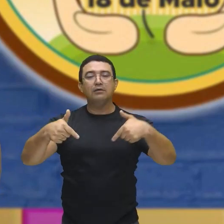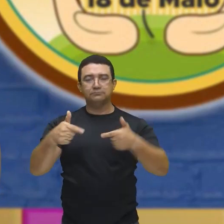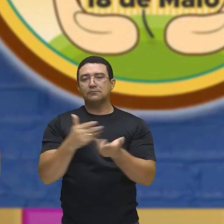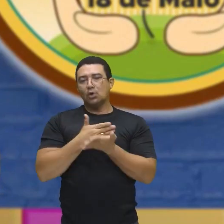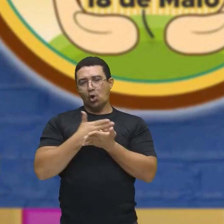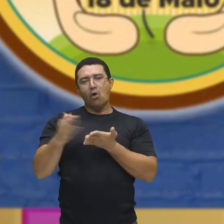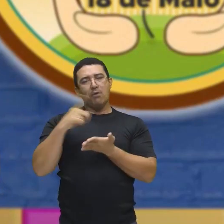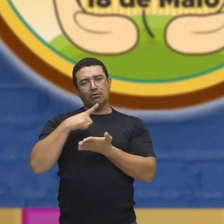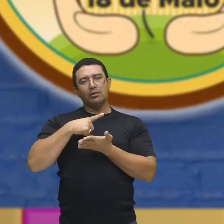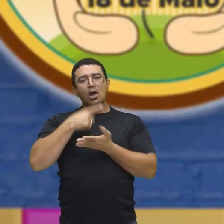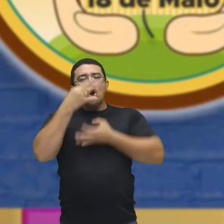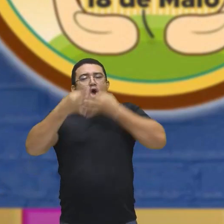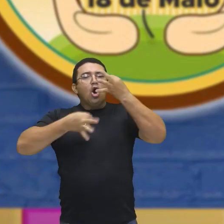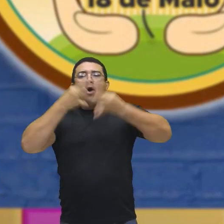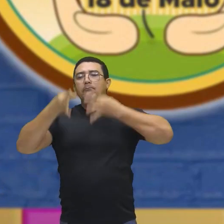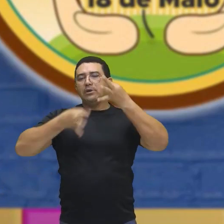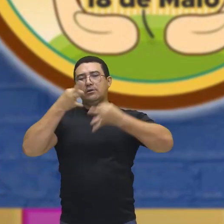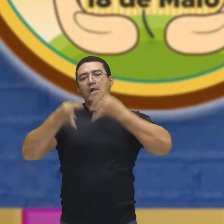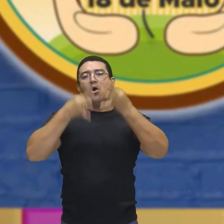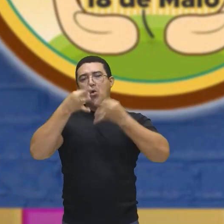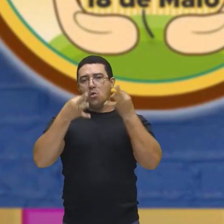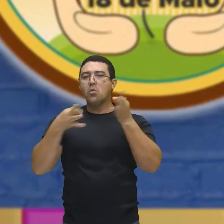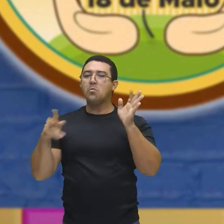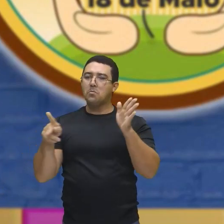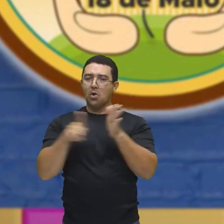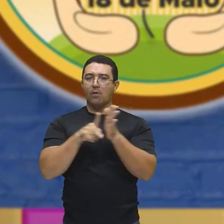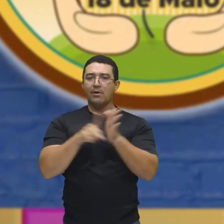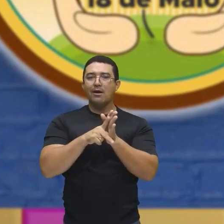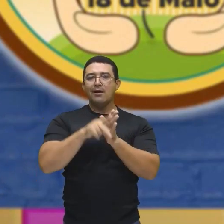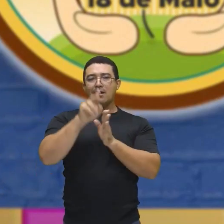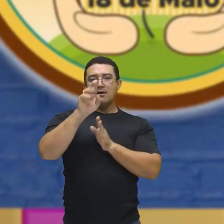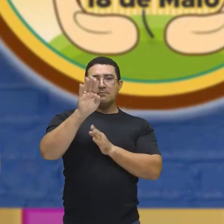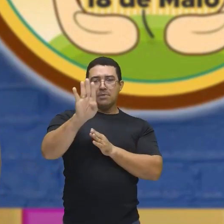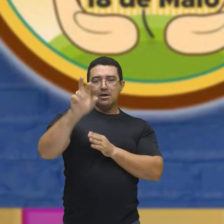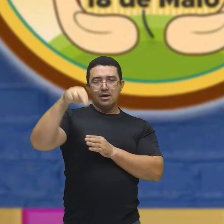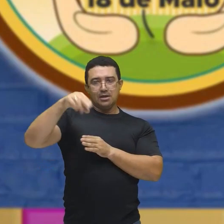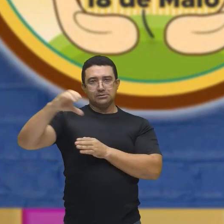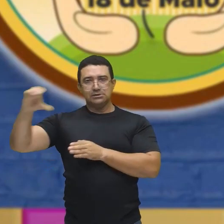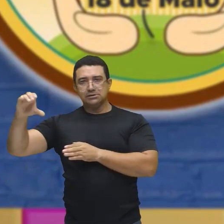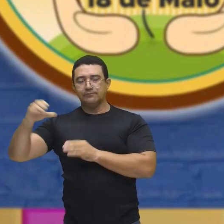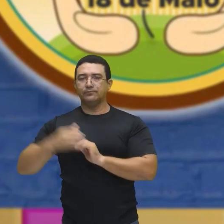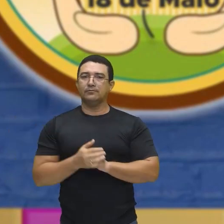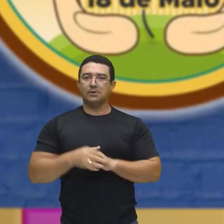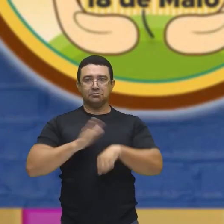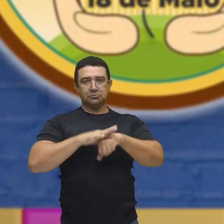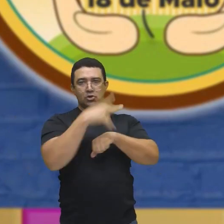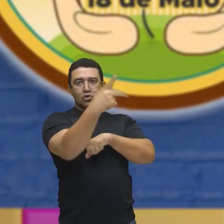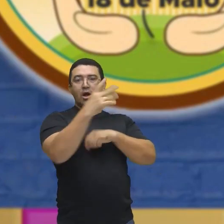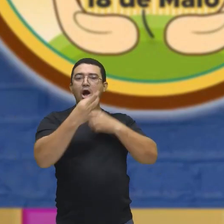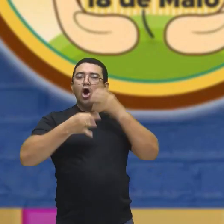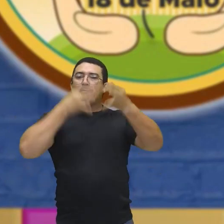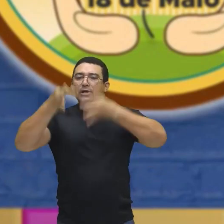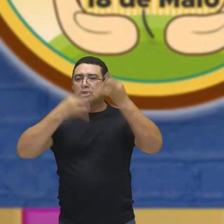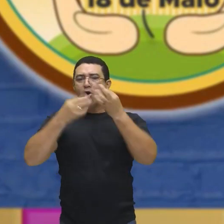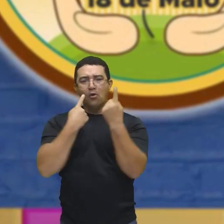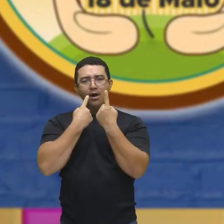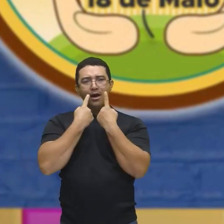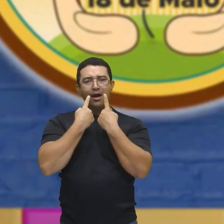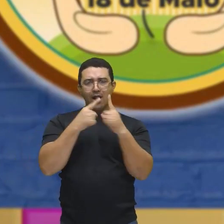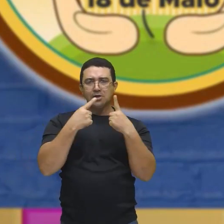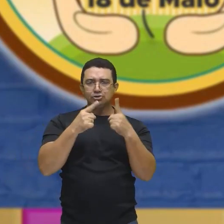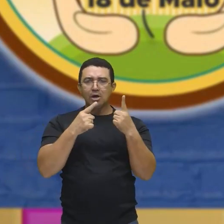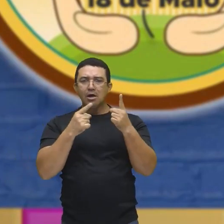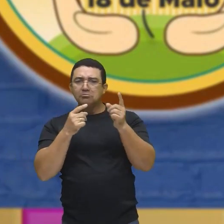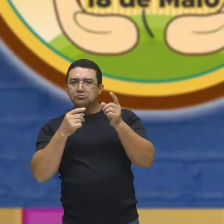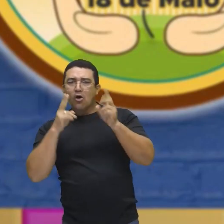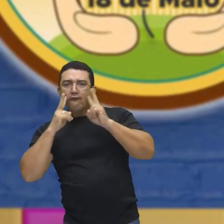minha opinião. Opinião o quê? Que a BNCC quer que vocês tenham, a opinião crítica do fazer